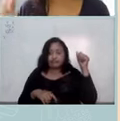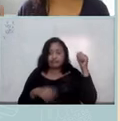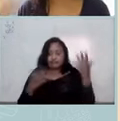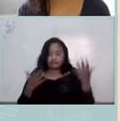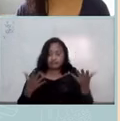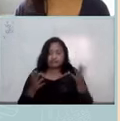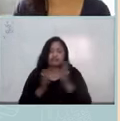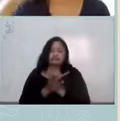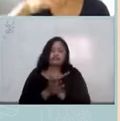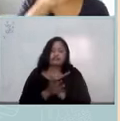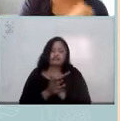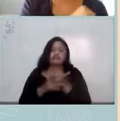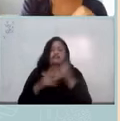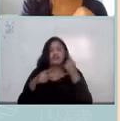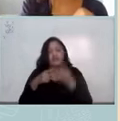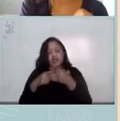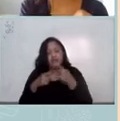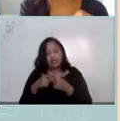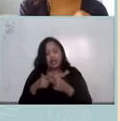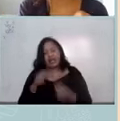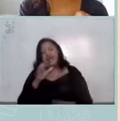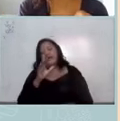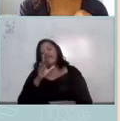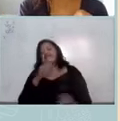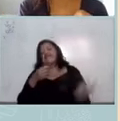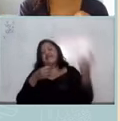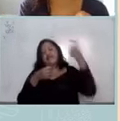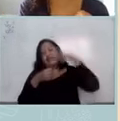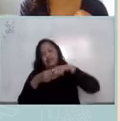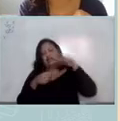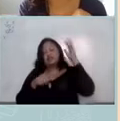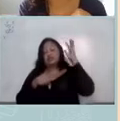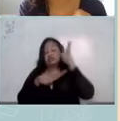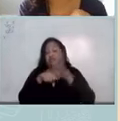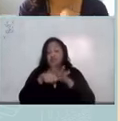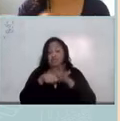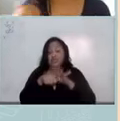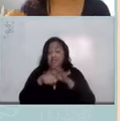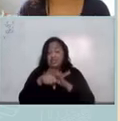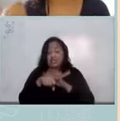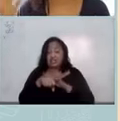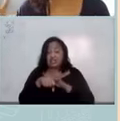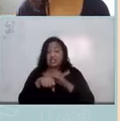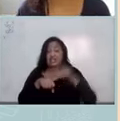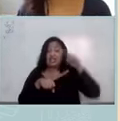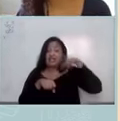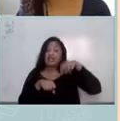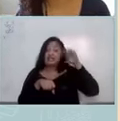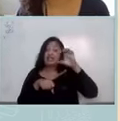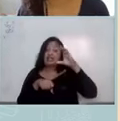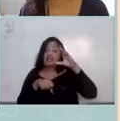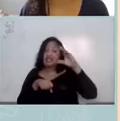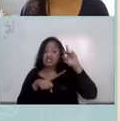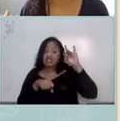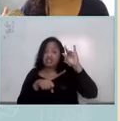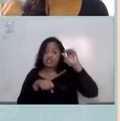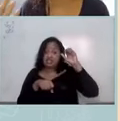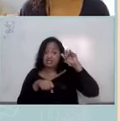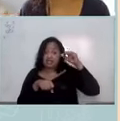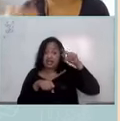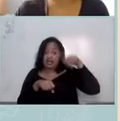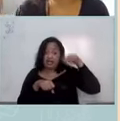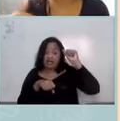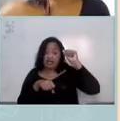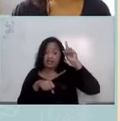tá? Isso por quê? Aí volta aquela questão das doenças negligenciadas, né? Infelizmente, são doenças que a gente ainda não tem uma vacinação